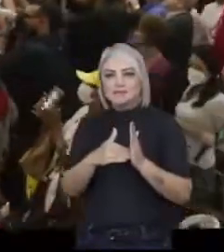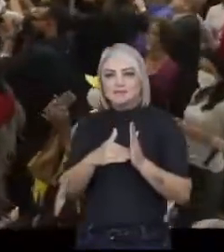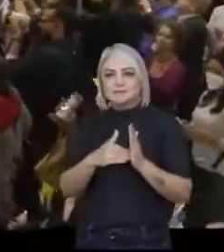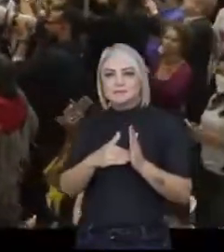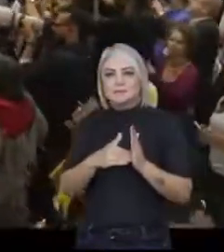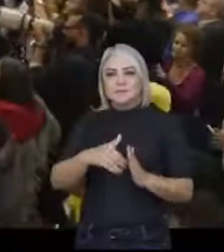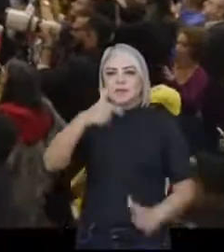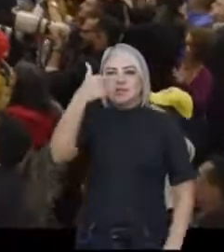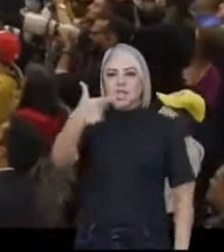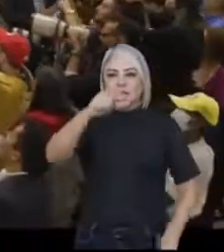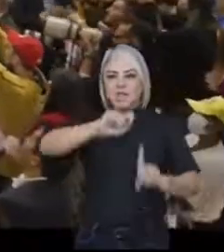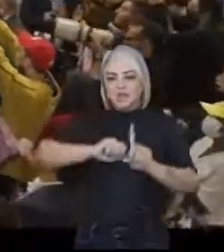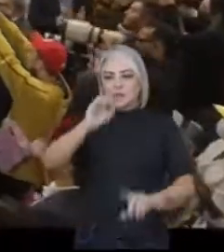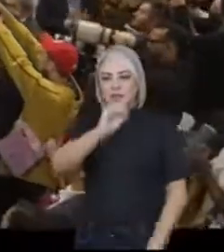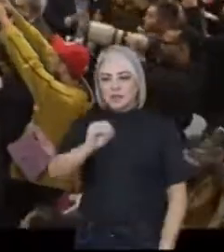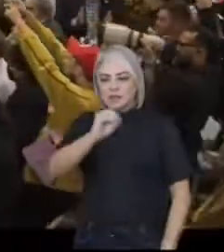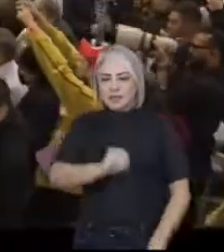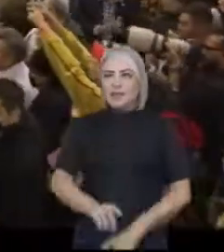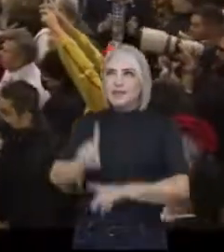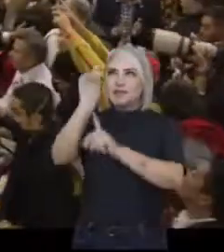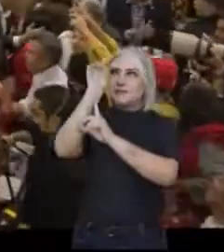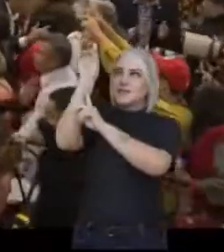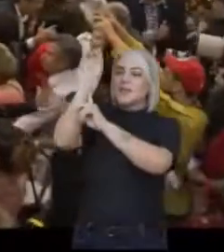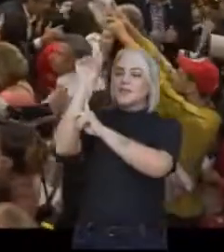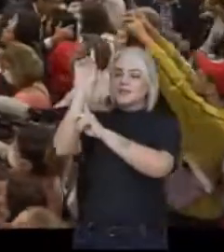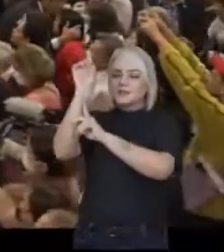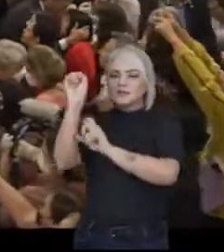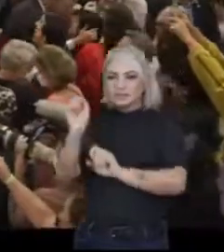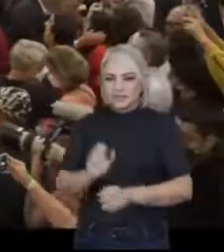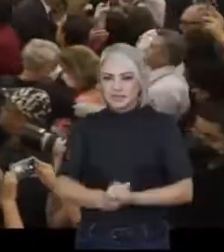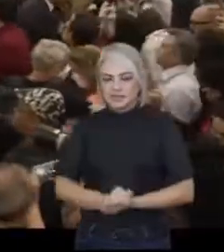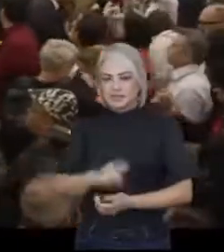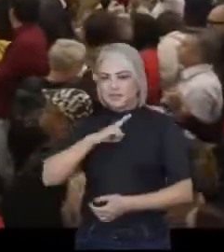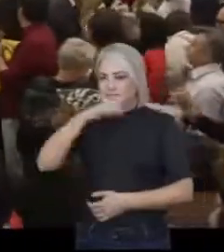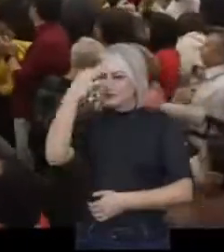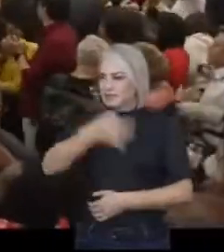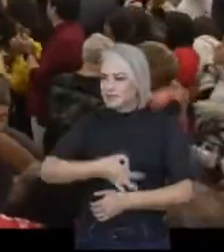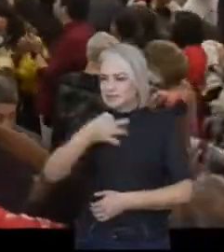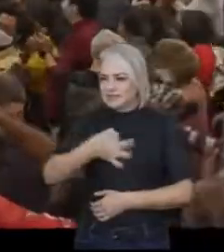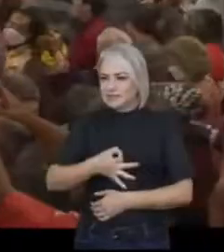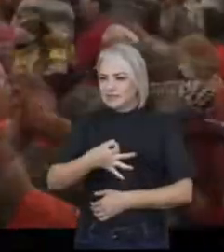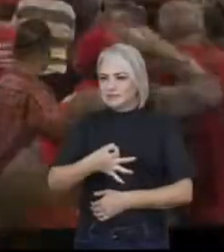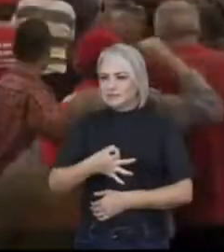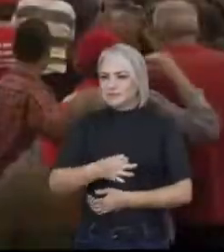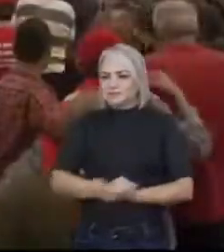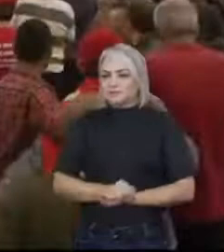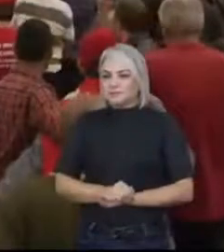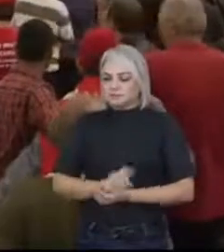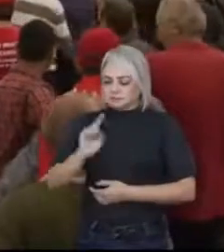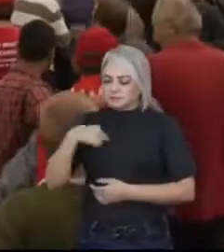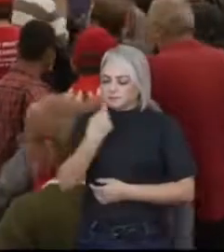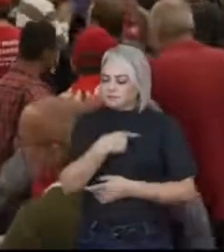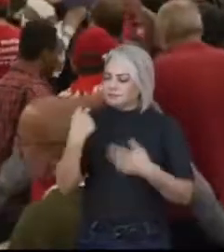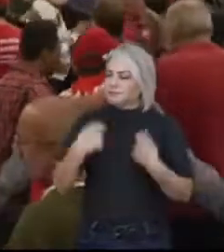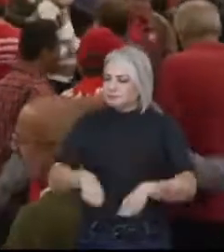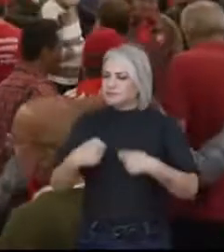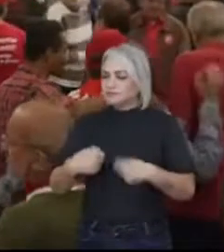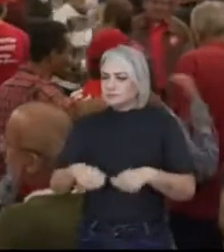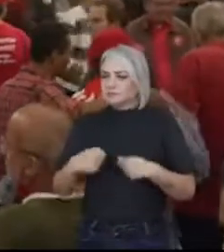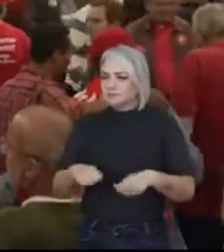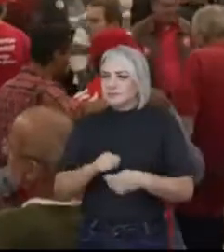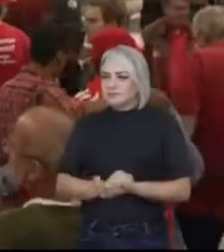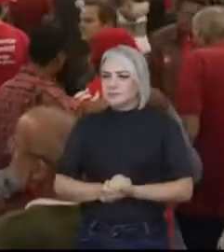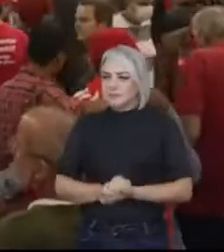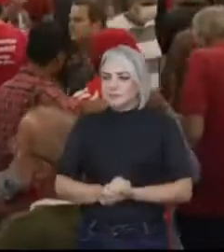outubro, se Deus quiser. Eu tenho certeza que nós precisamos muito. Que